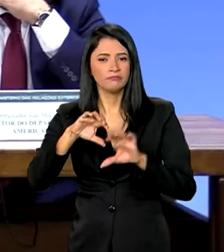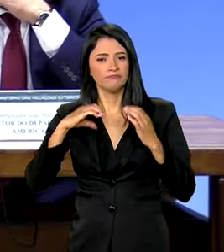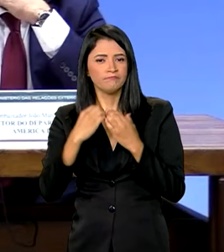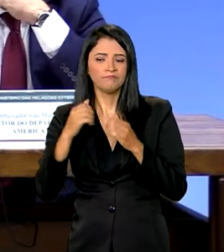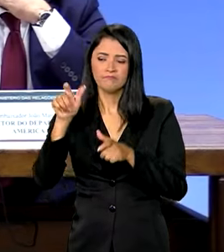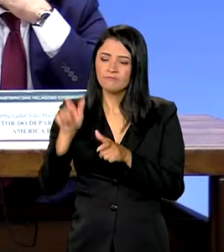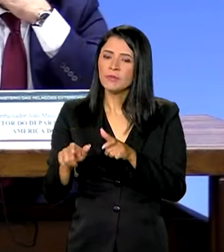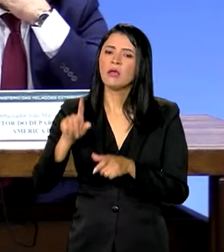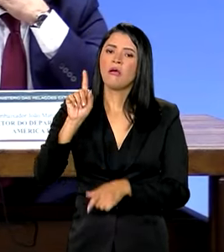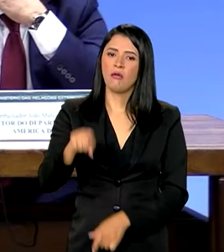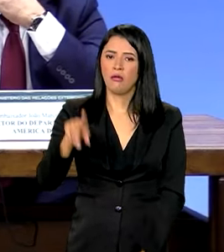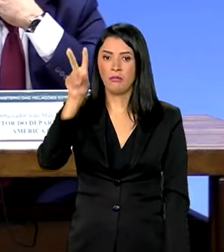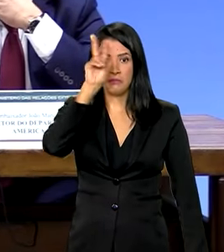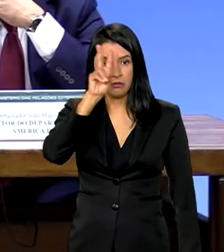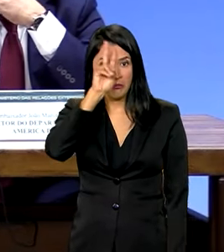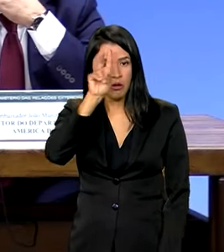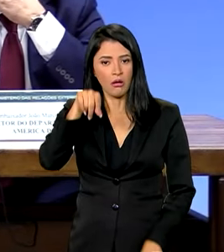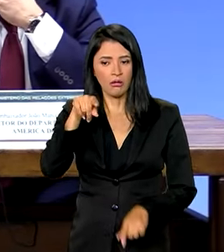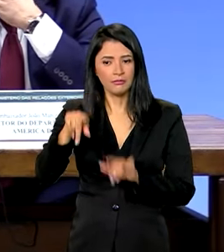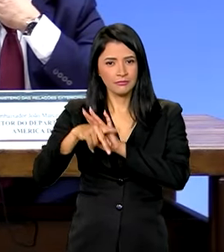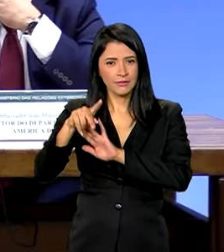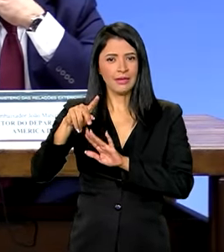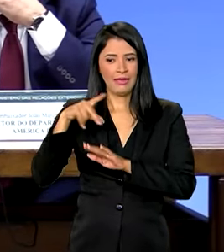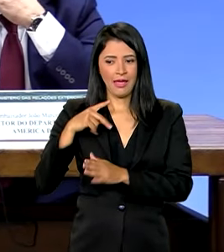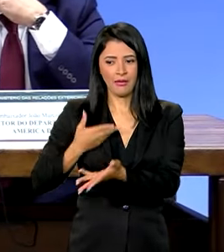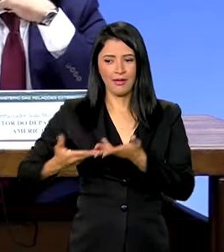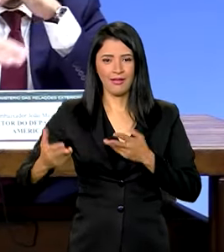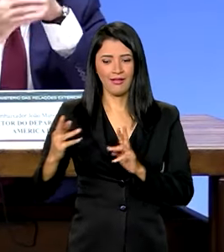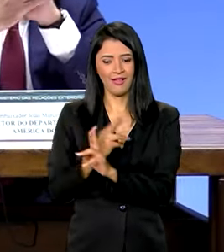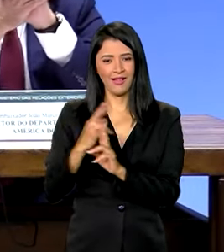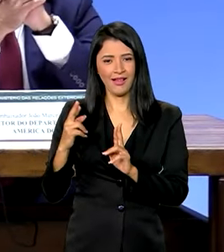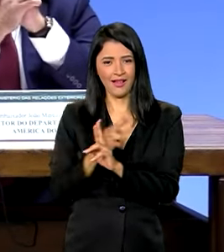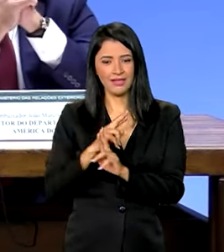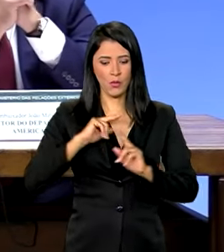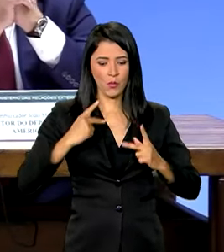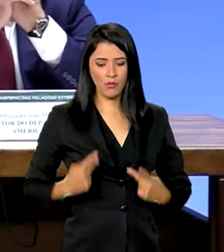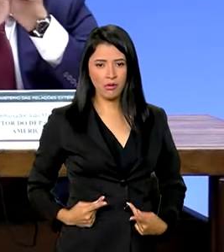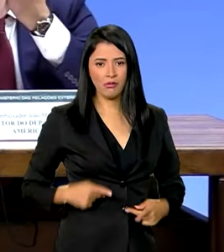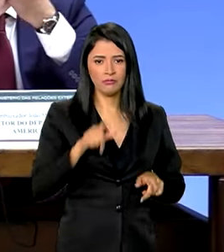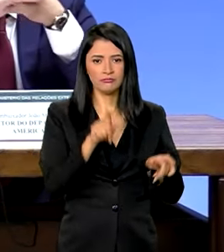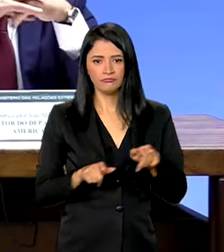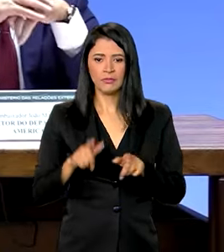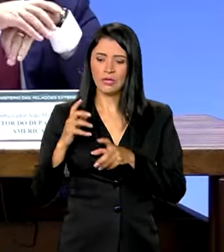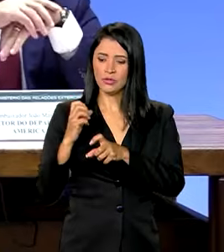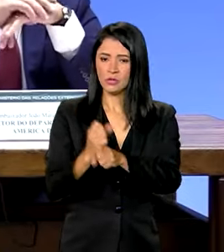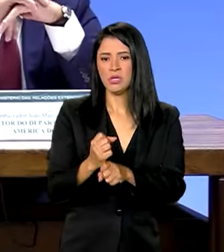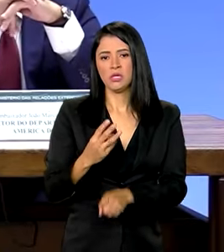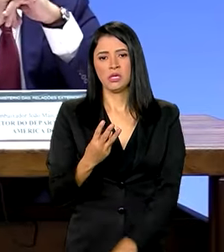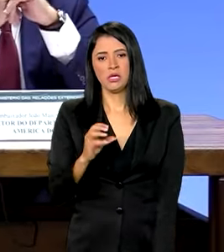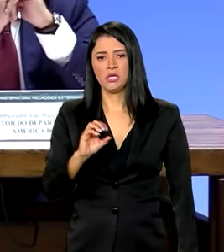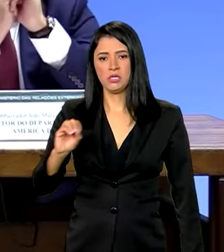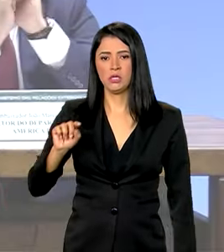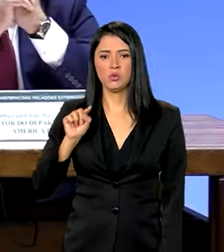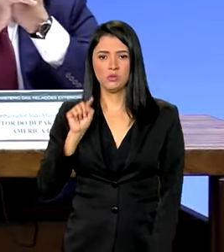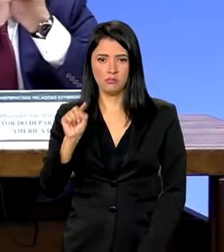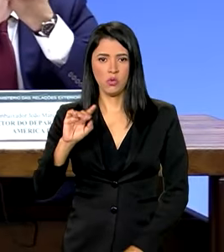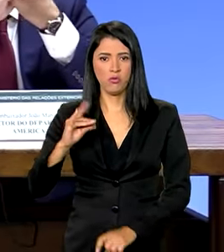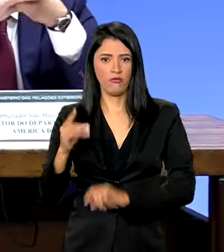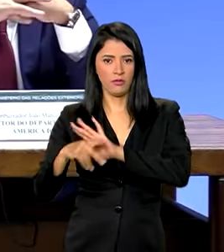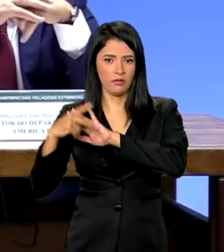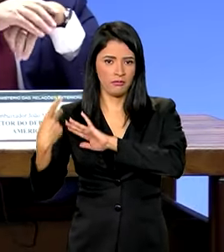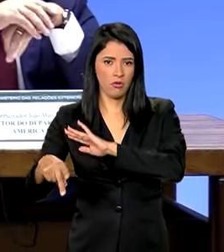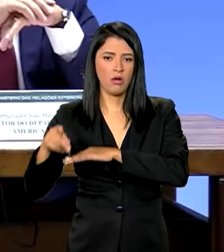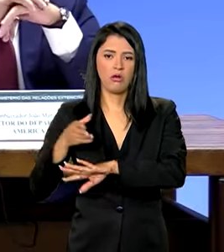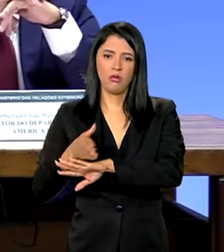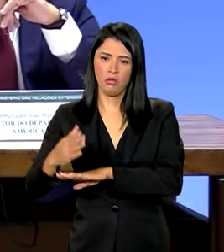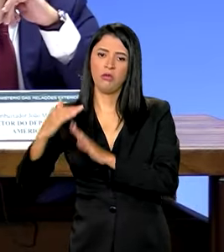comunidades, é sempre bom lembrar o componente humano dessa relação, porque há mais ou menos cerca de 300 mil bolivianos no Brasil, muitos